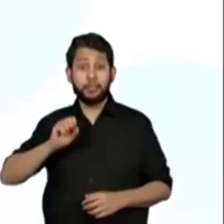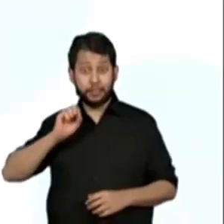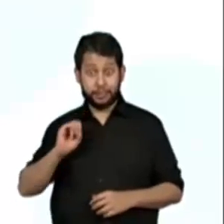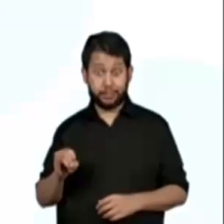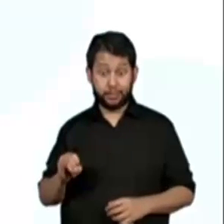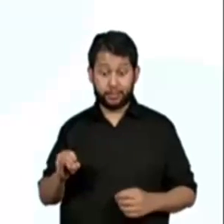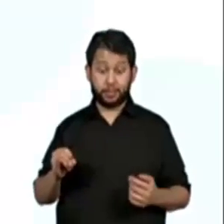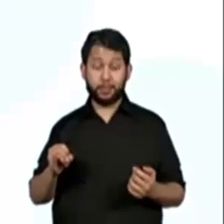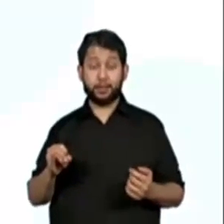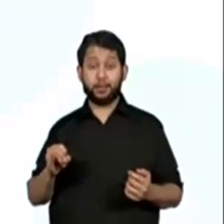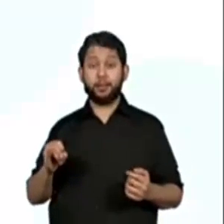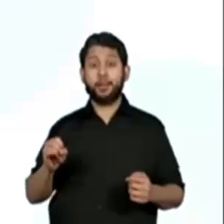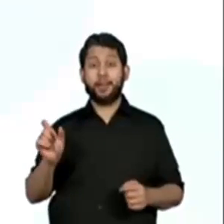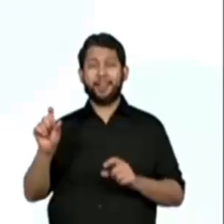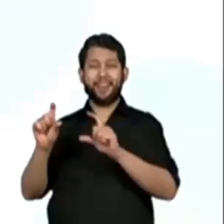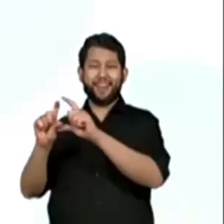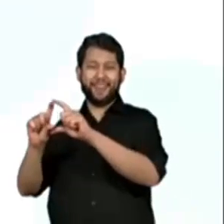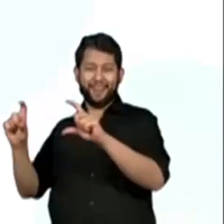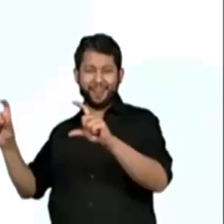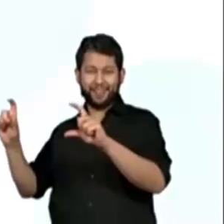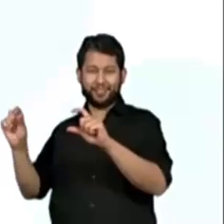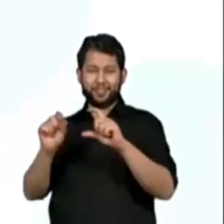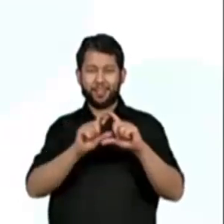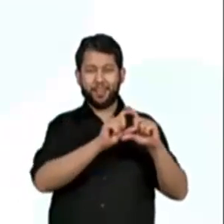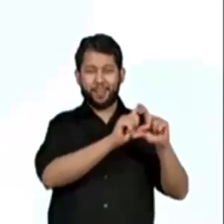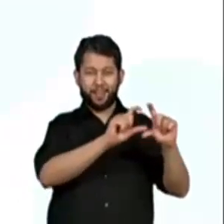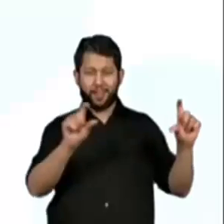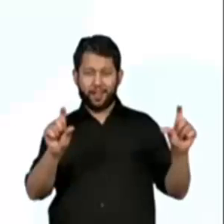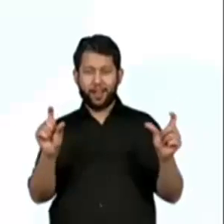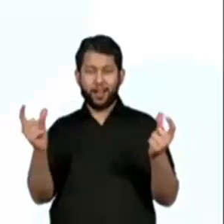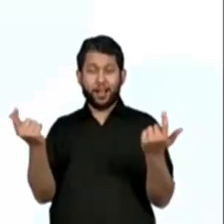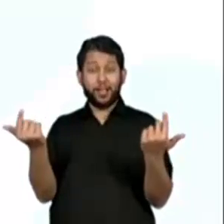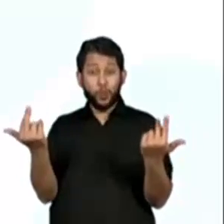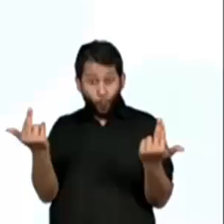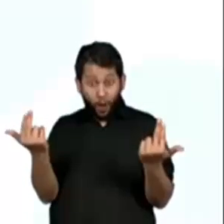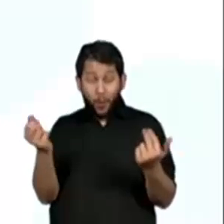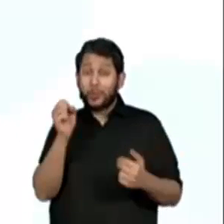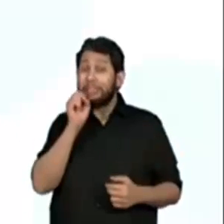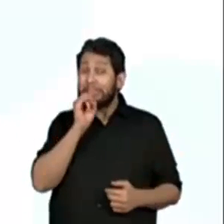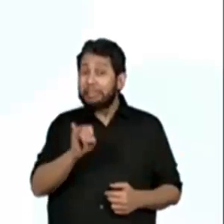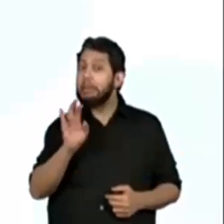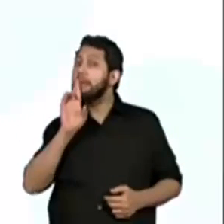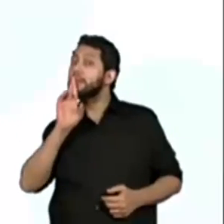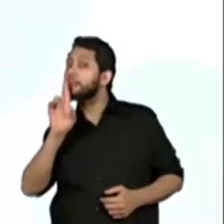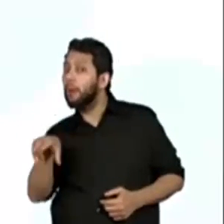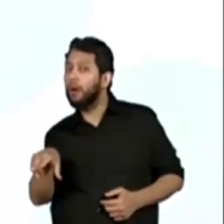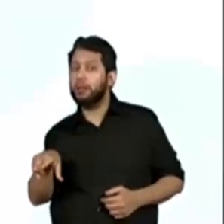é equivalente a outra quando possuem o mesmo resultado.